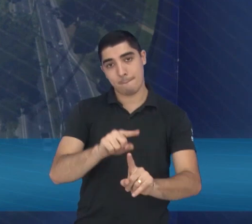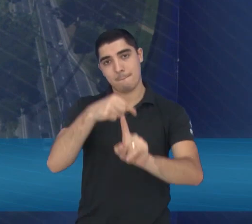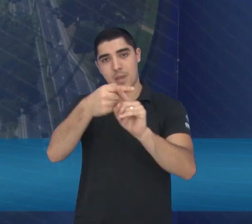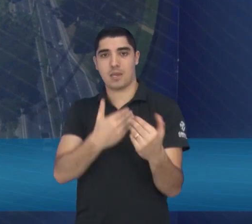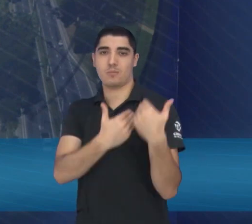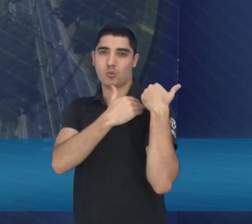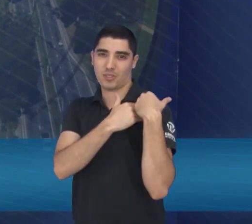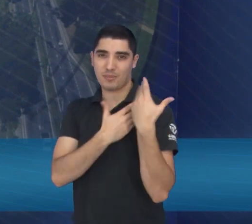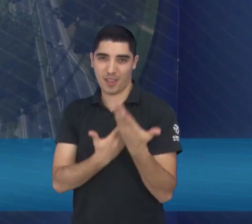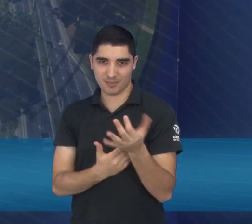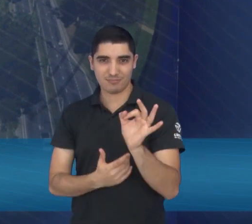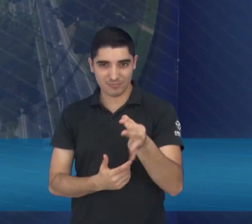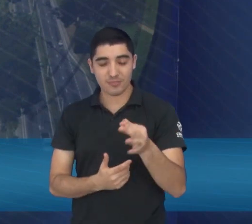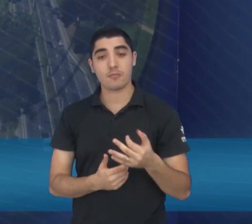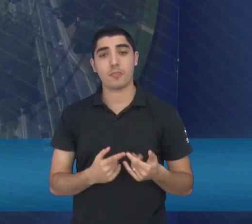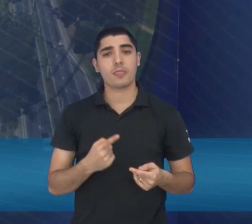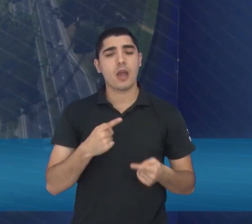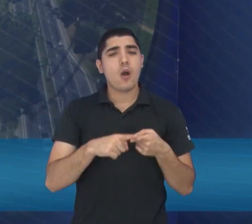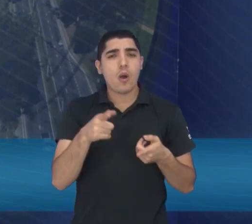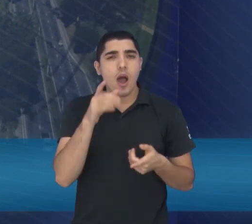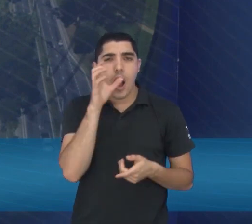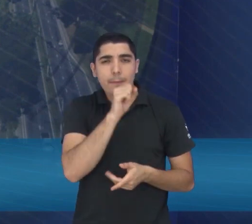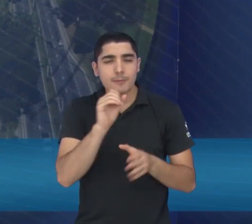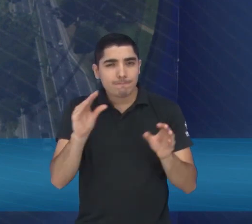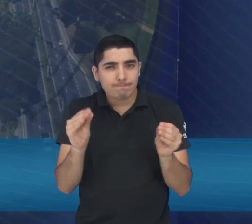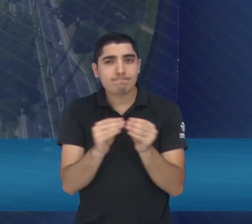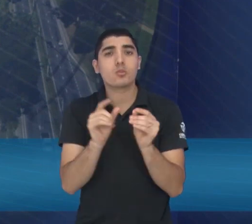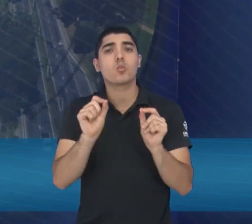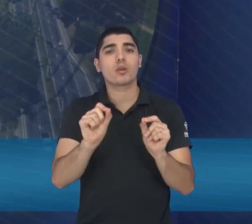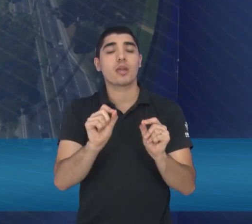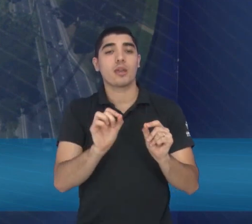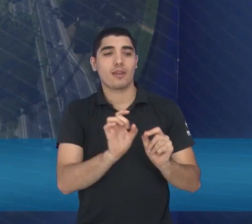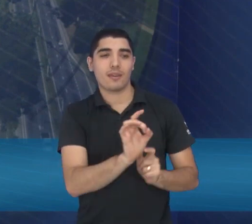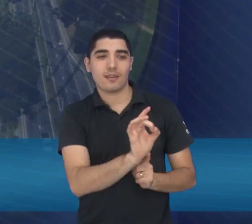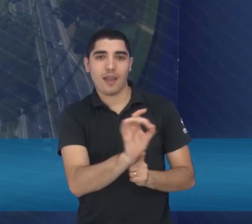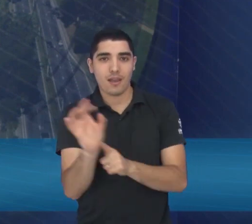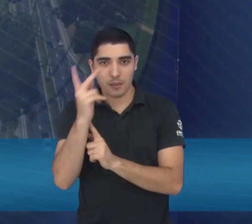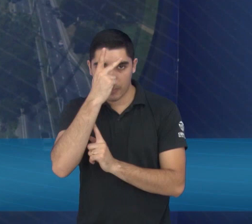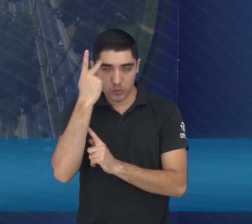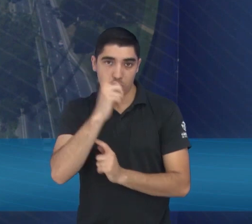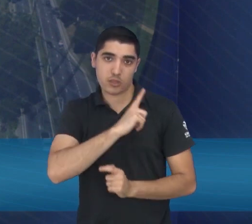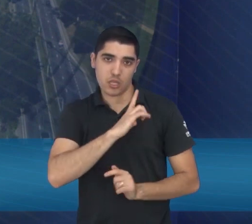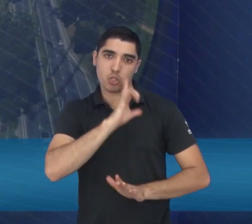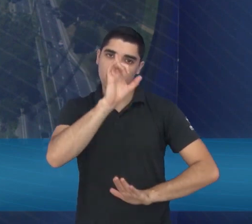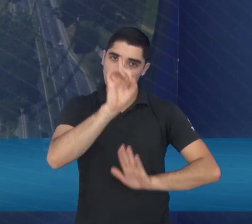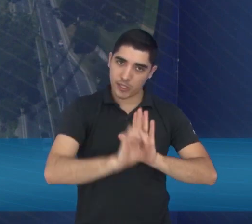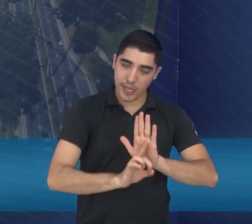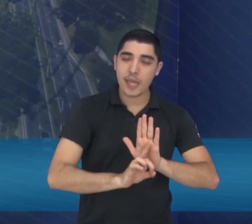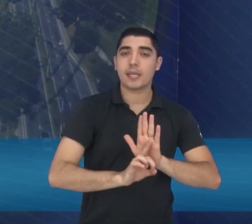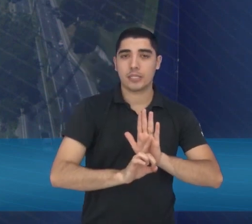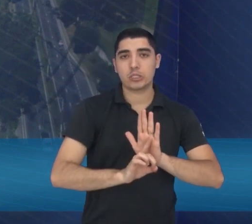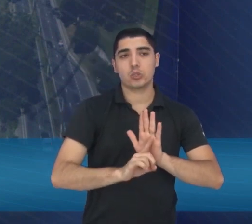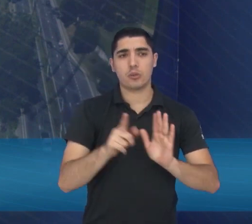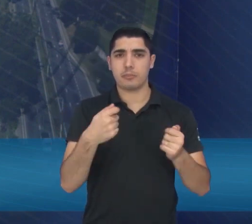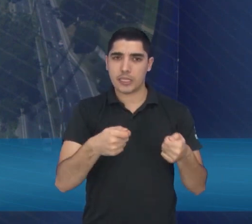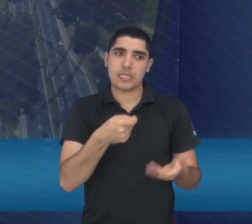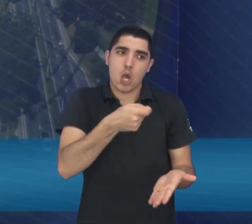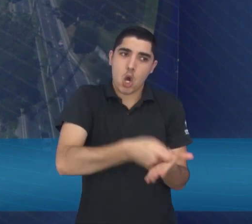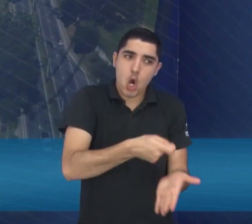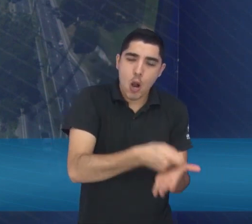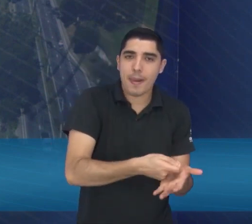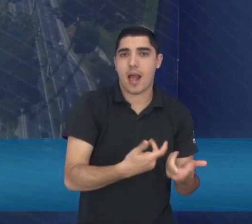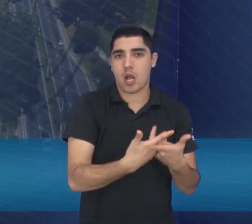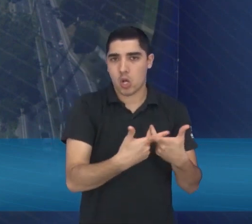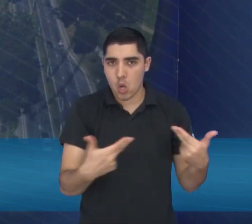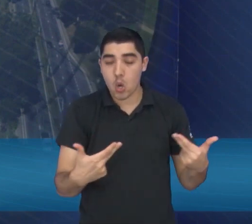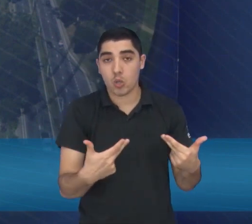pouquinho rapidamente para a gente desses principais deveres dos condôminos também, que ele tem todo o direito de cobrar